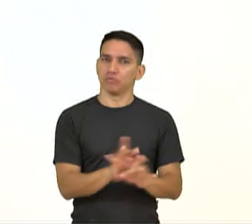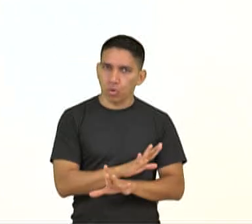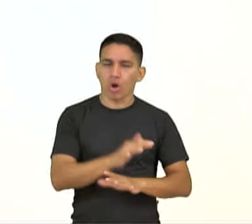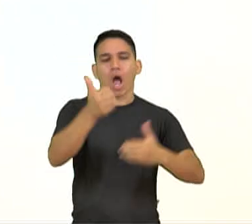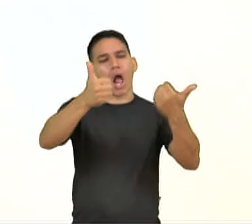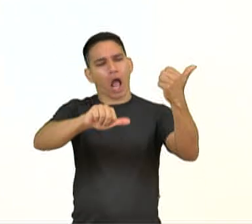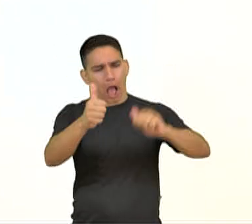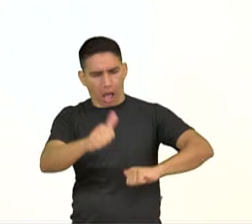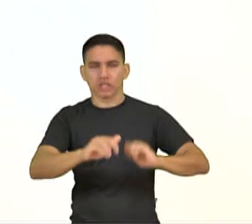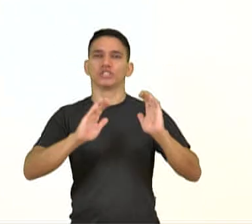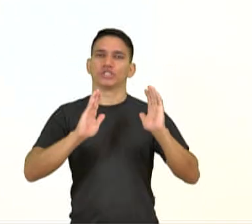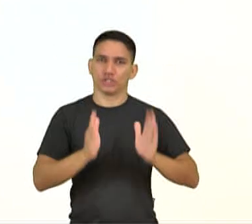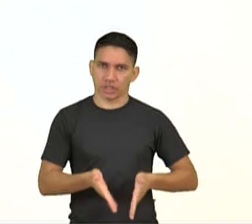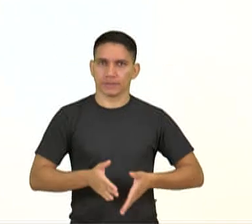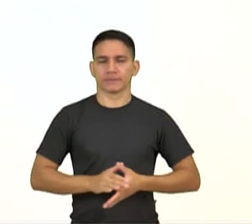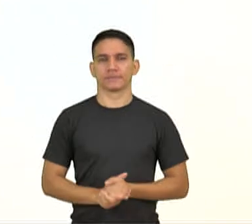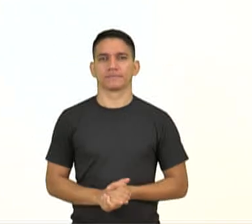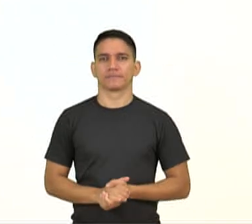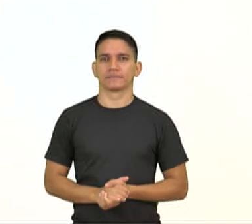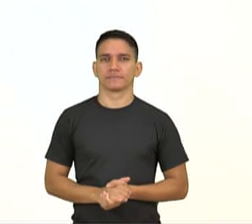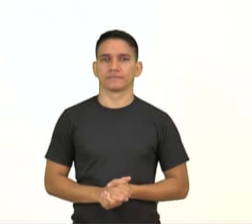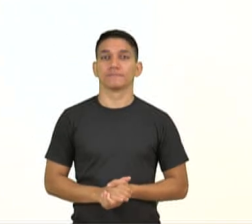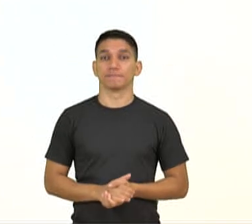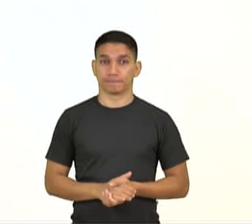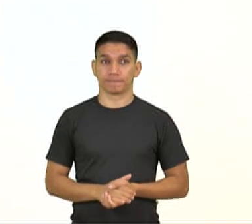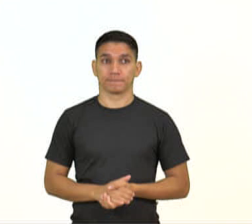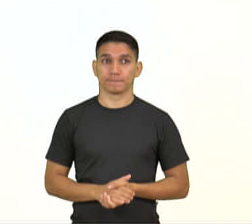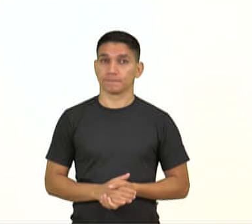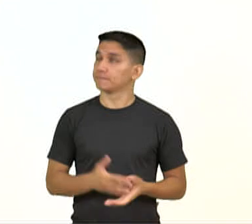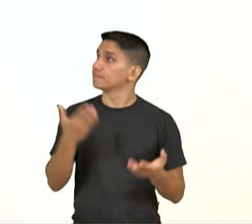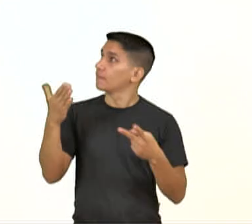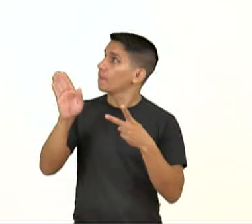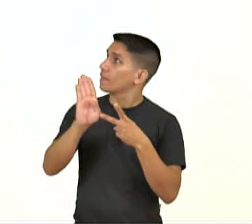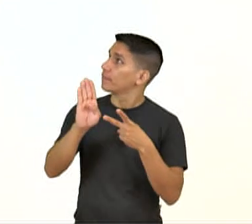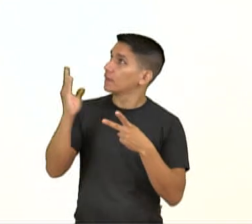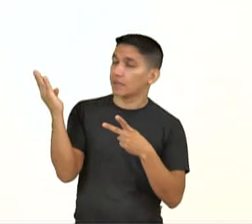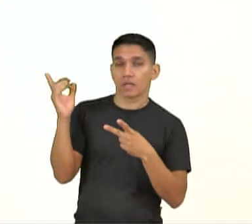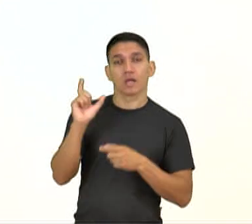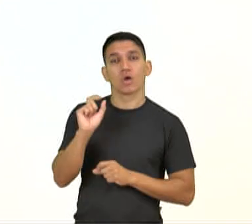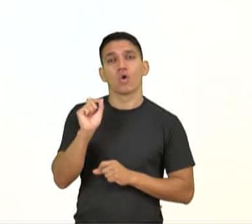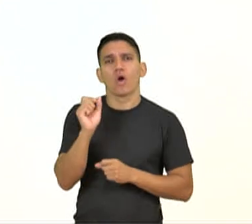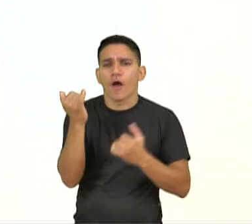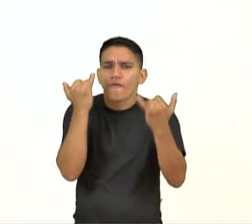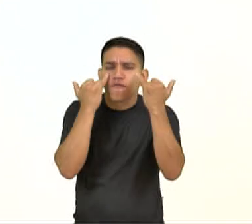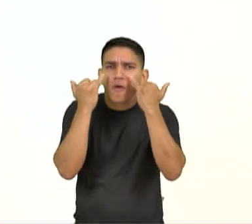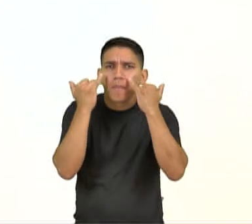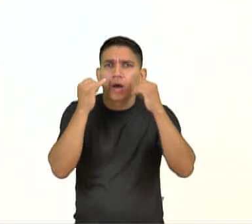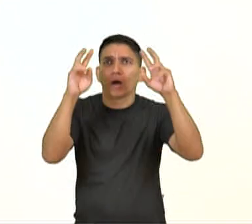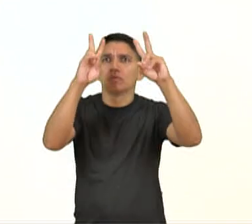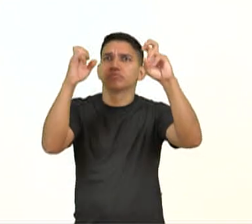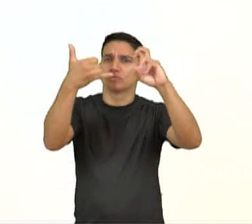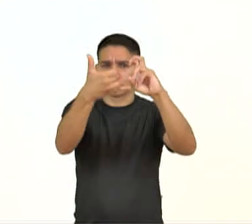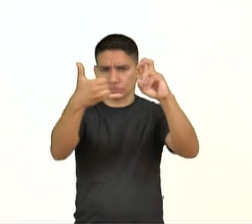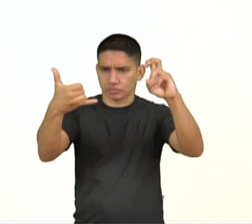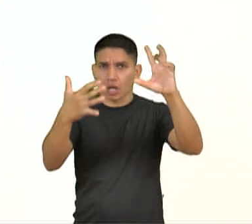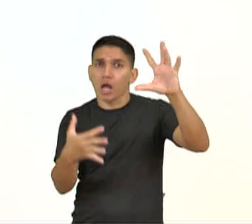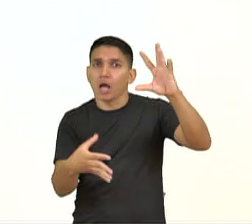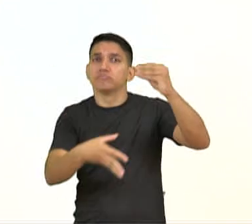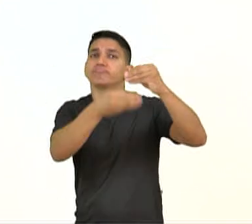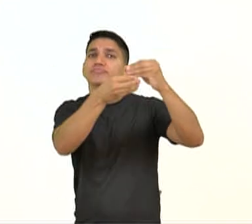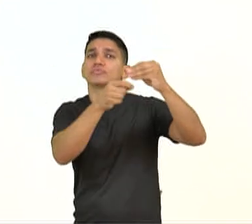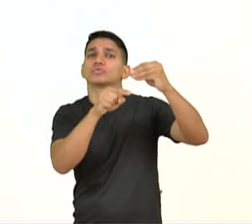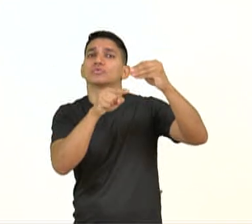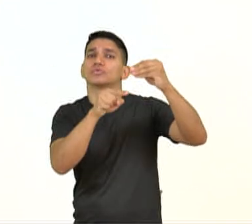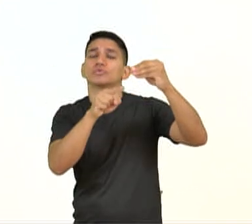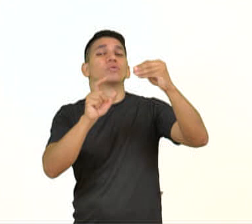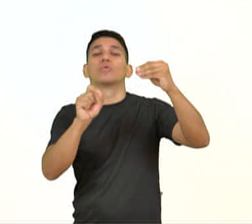de refúgio que foram concluídos. Já em B, que informações do subtítulo complementam a informação do